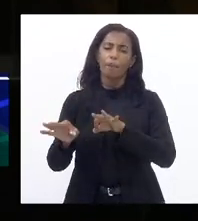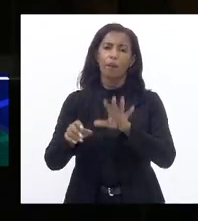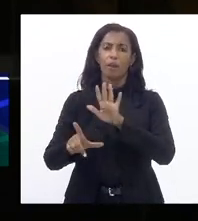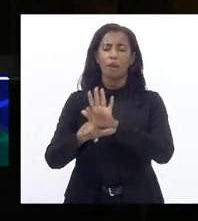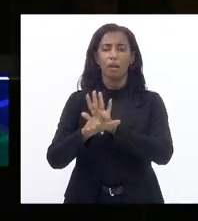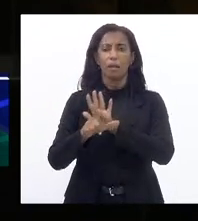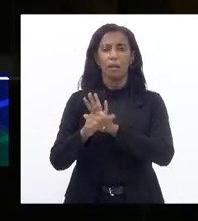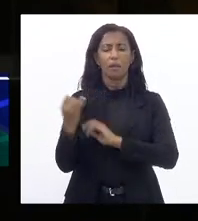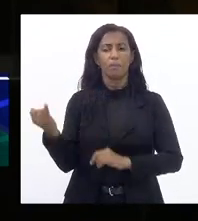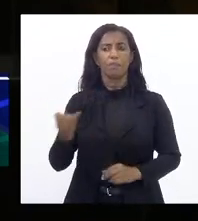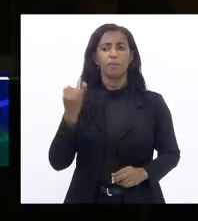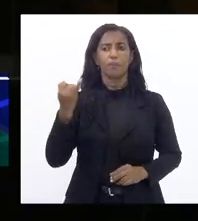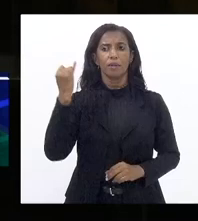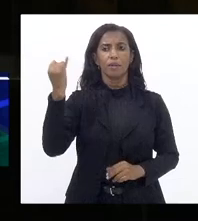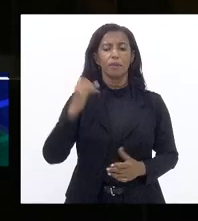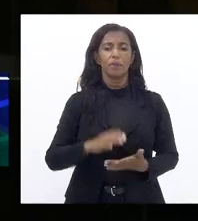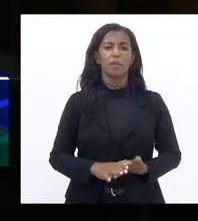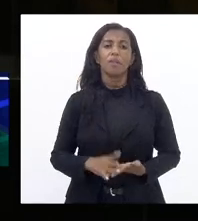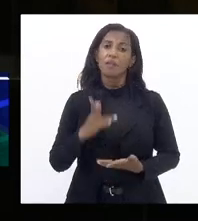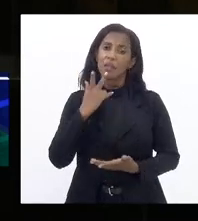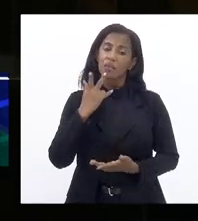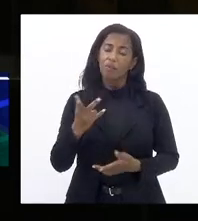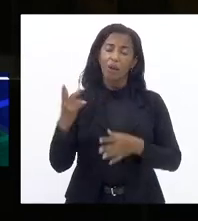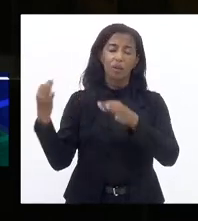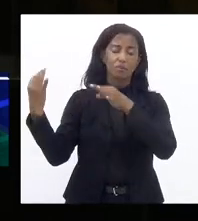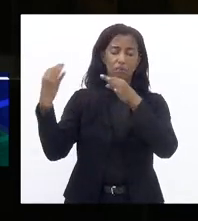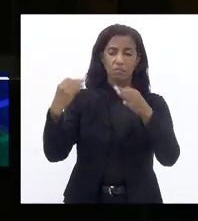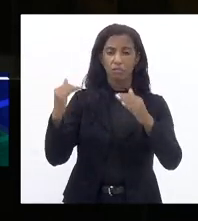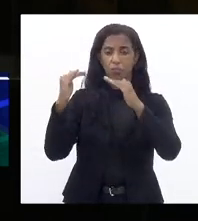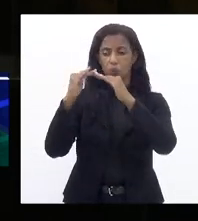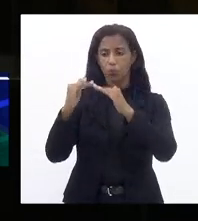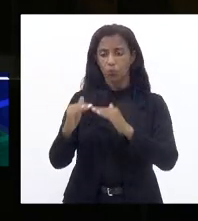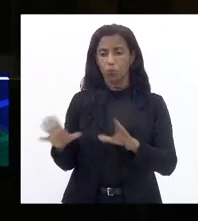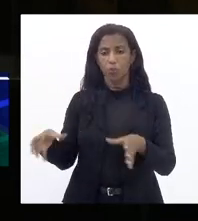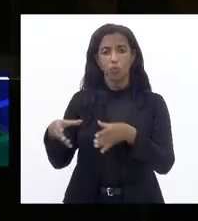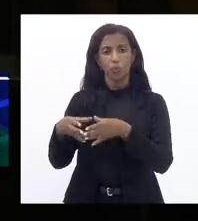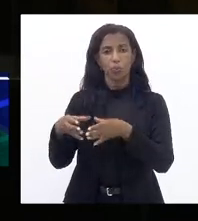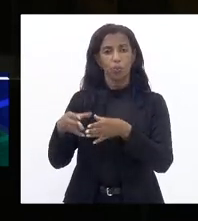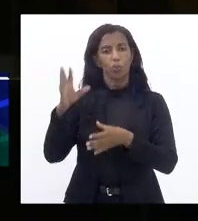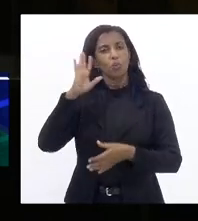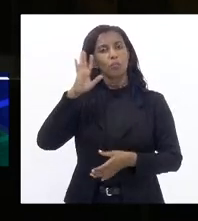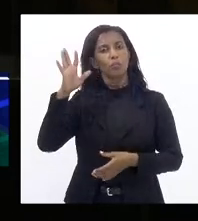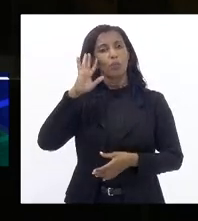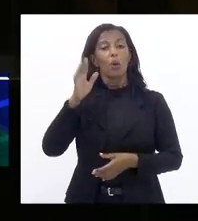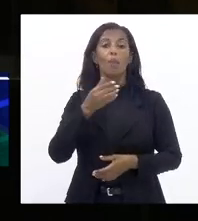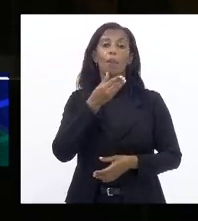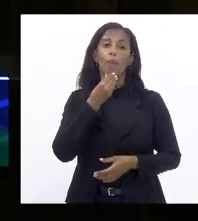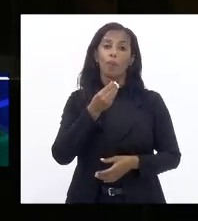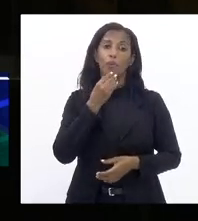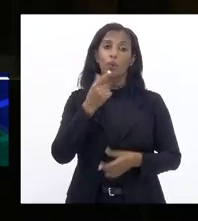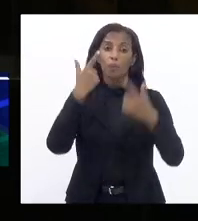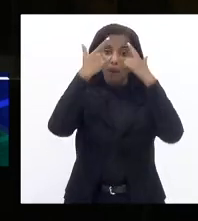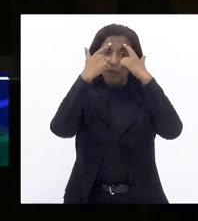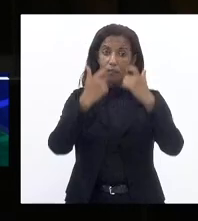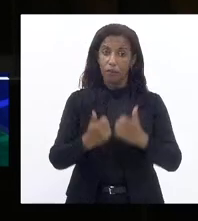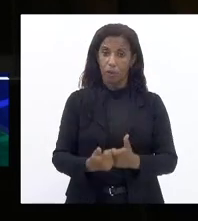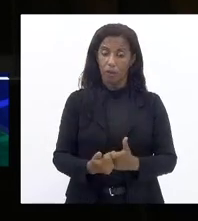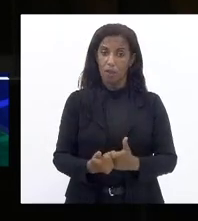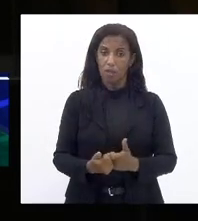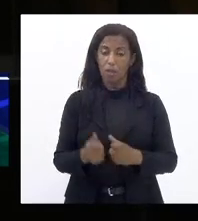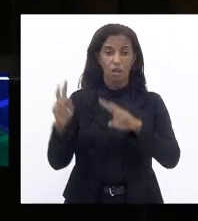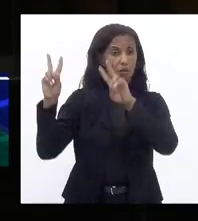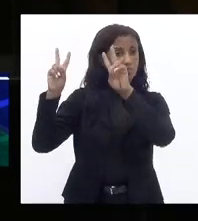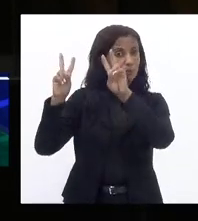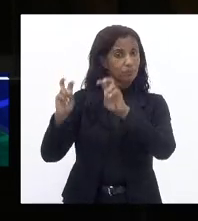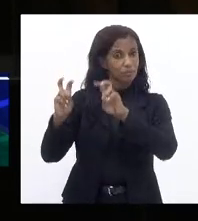importante em que fala justamente de um grupo de reflexão para esses homens. A violência, ela é um